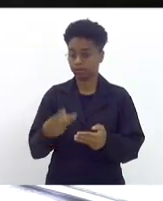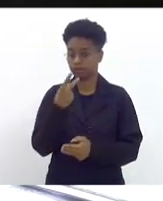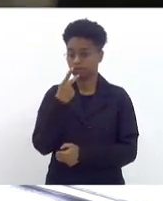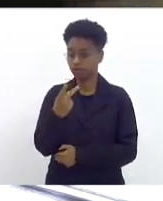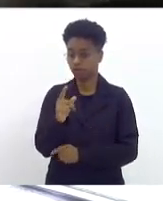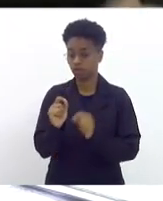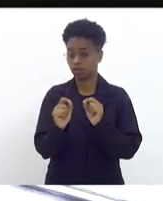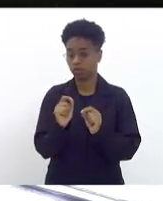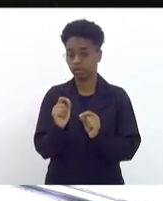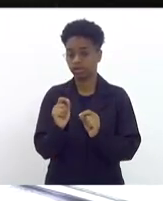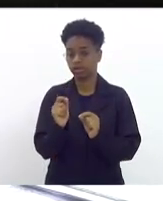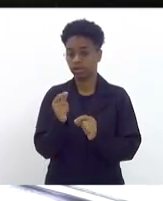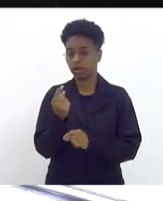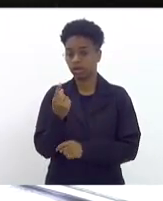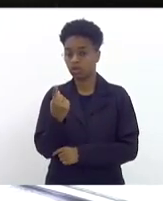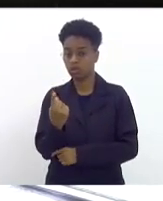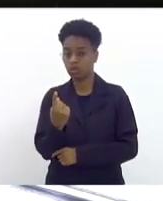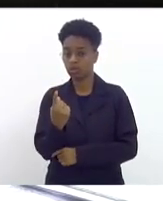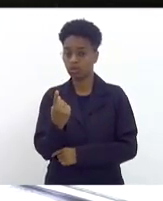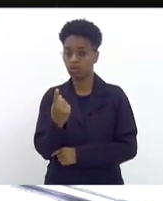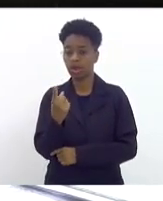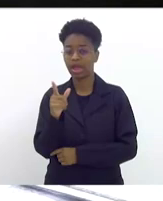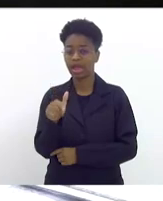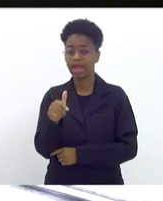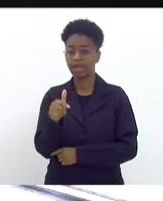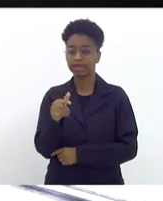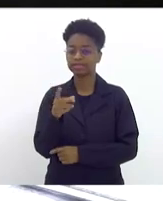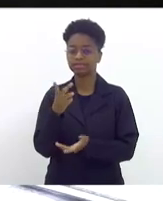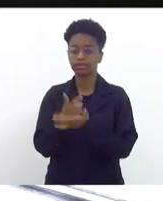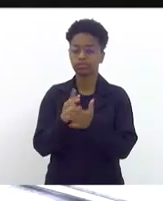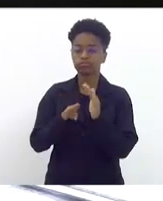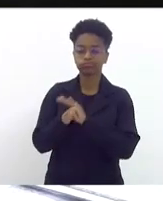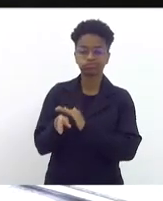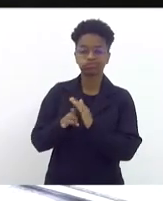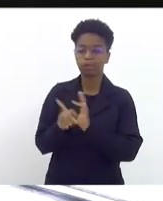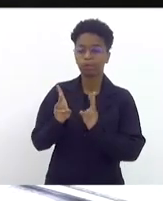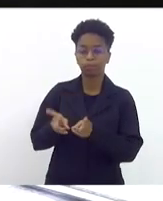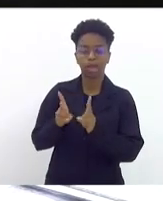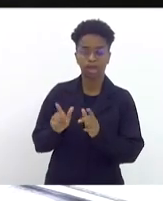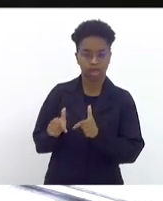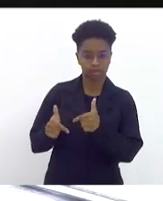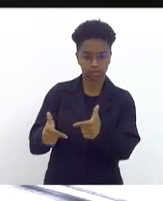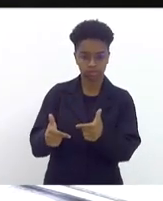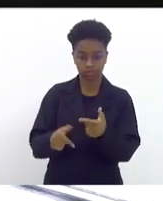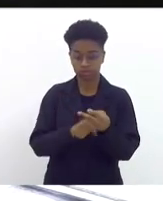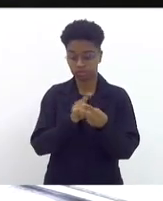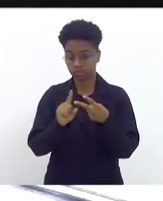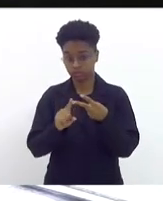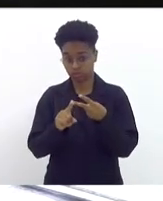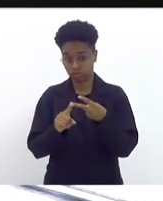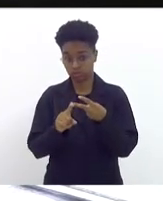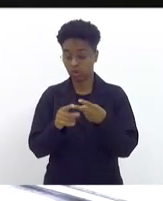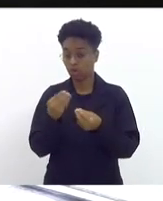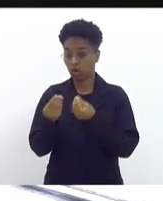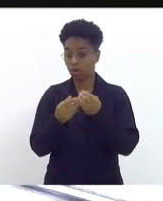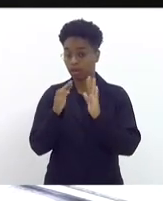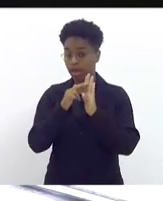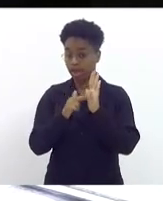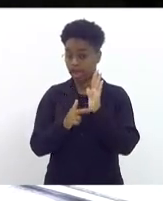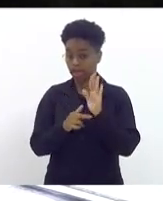foi um o vício de iniciativa e de dois código de trânsito